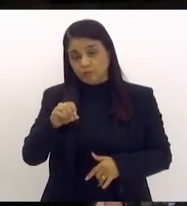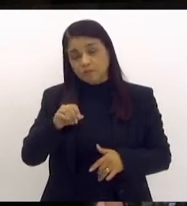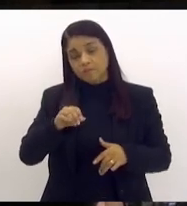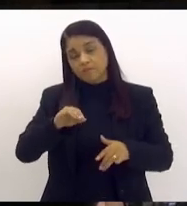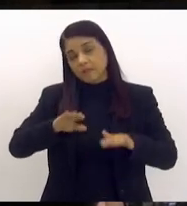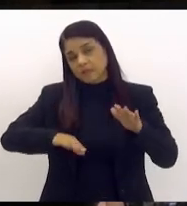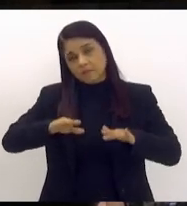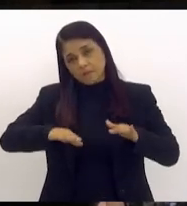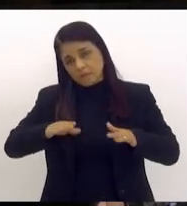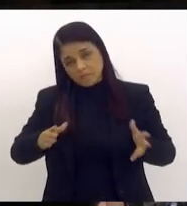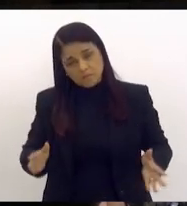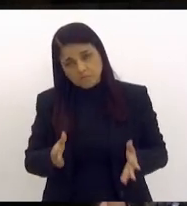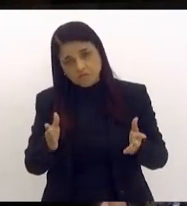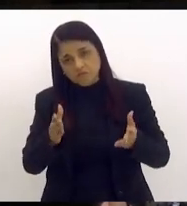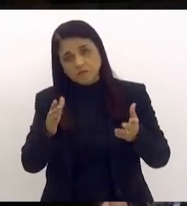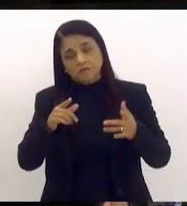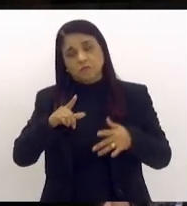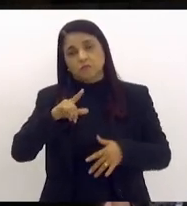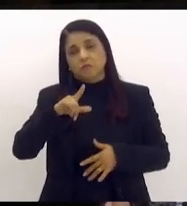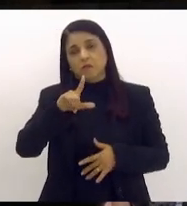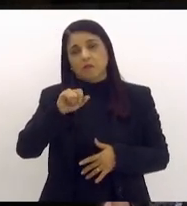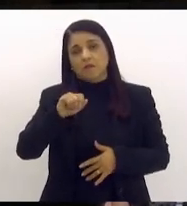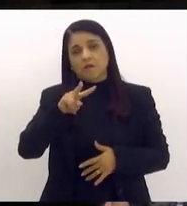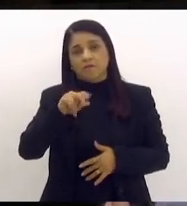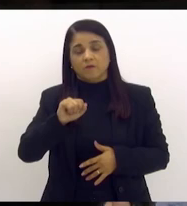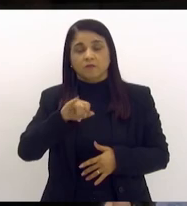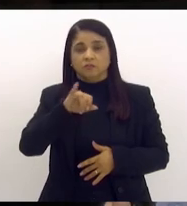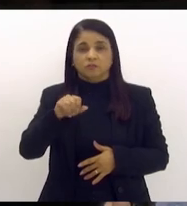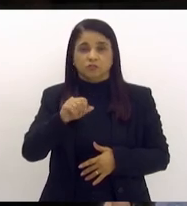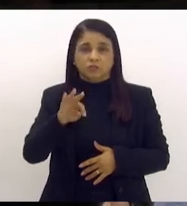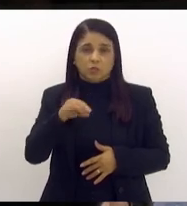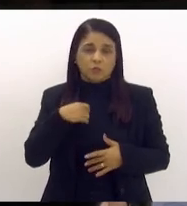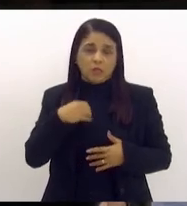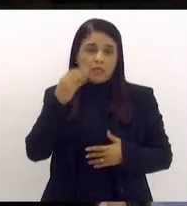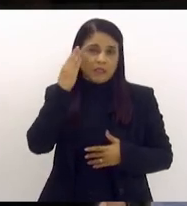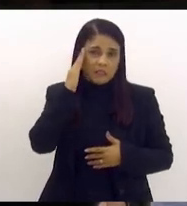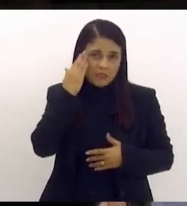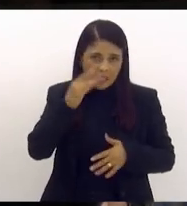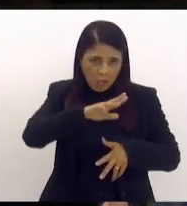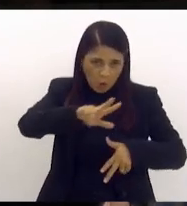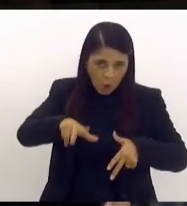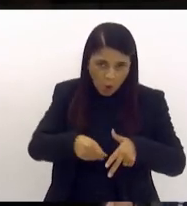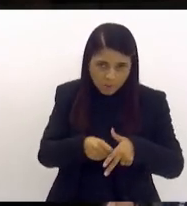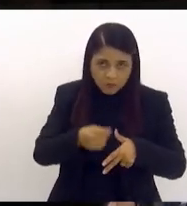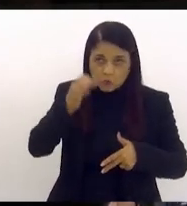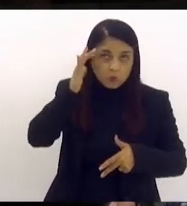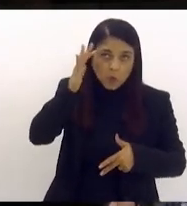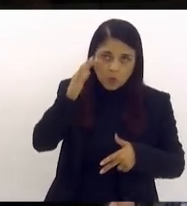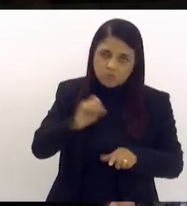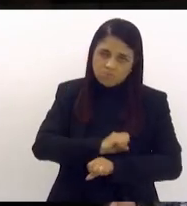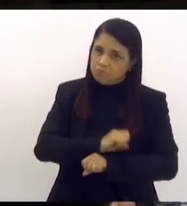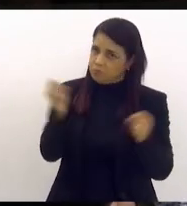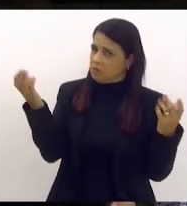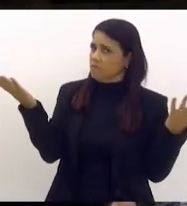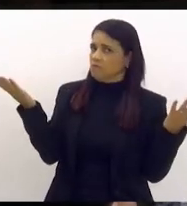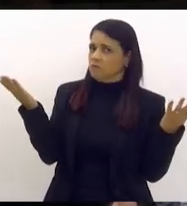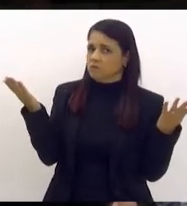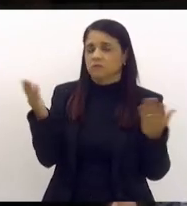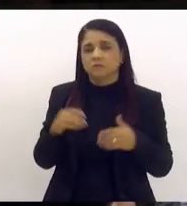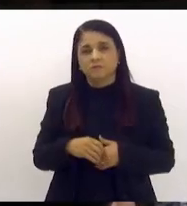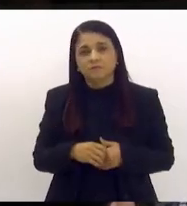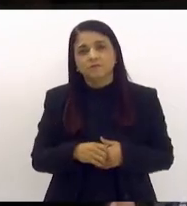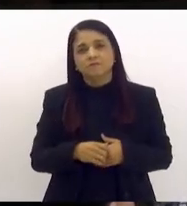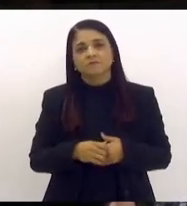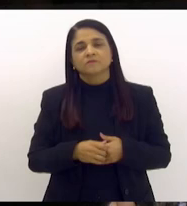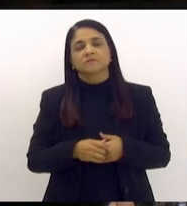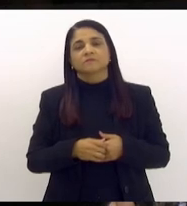lava-jato a gente também não pode eh entender que a corrupção foi apenas um sonho de todos nós então eu quero